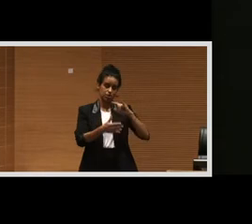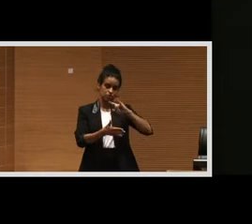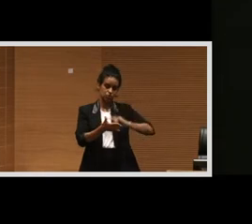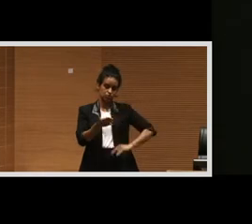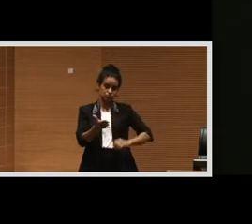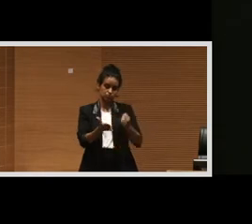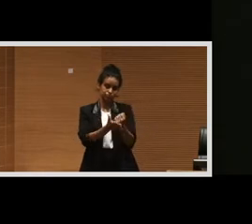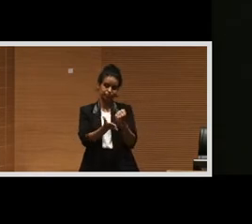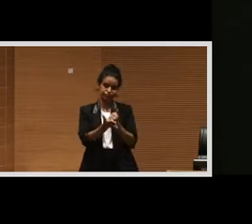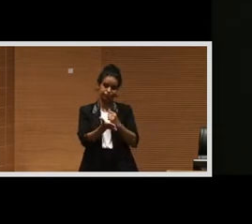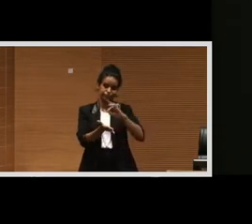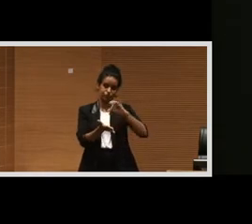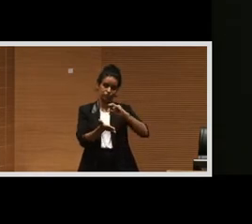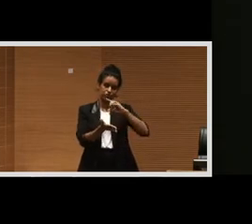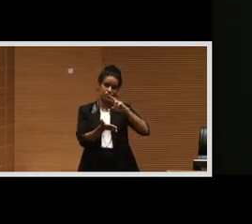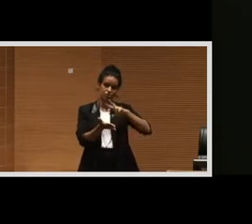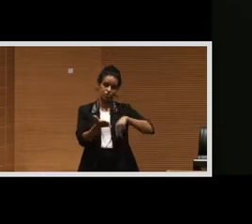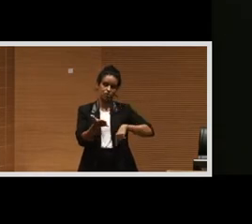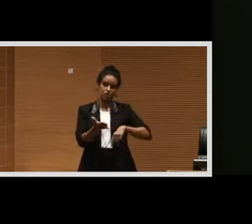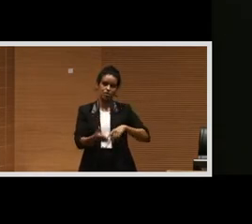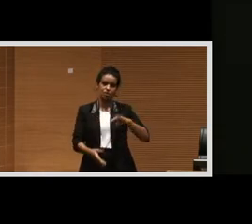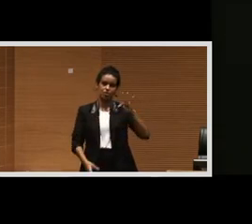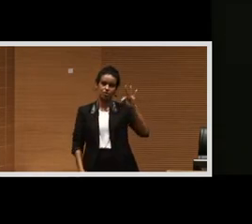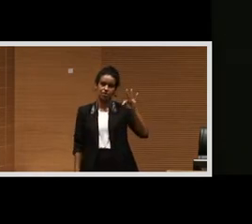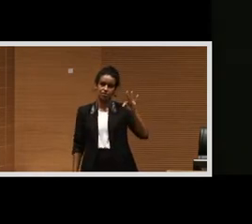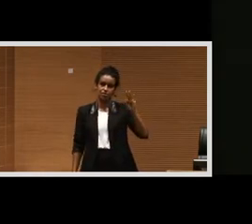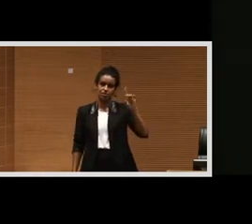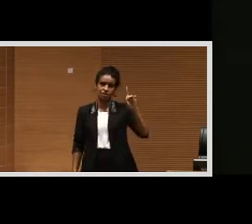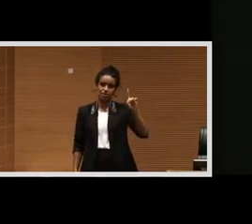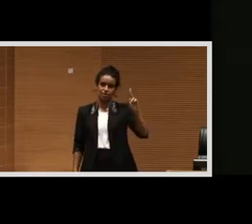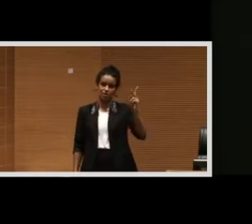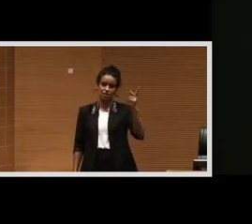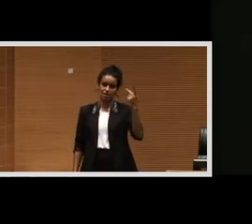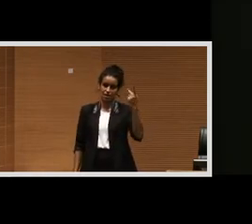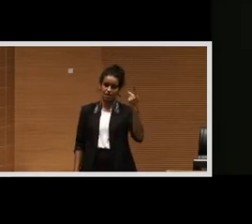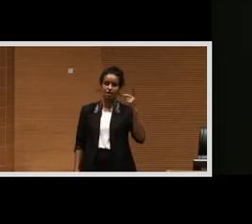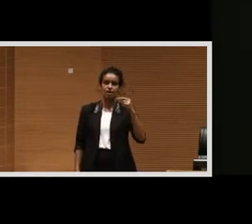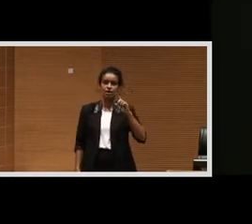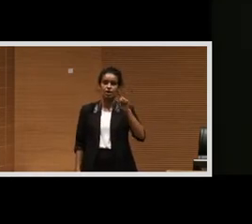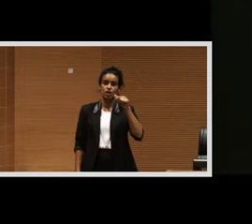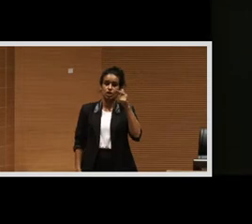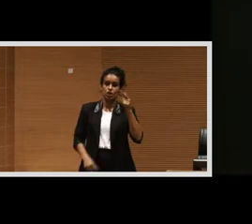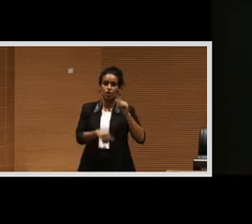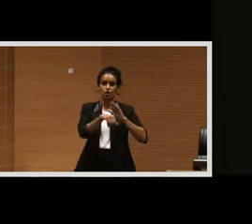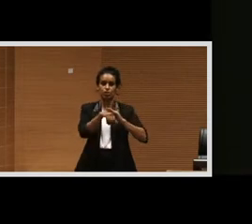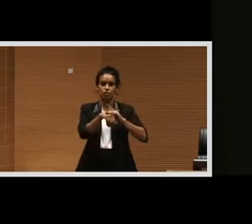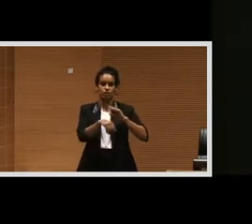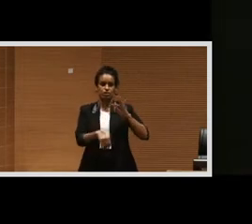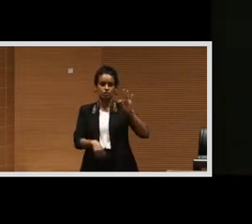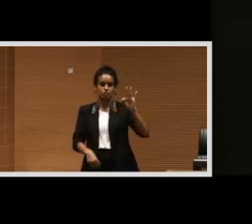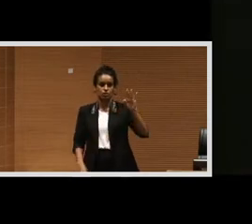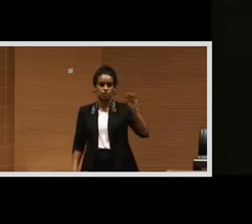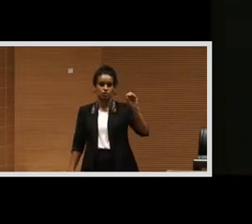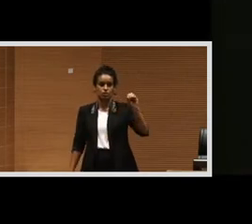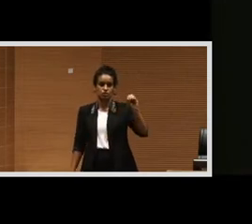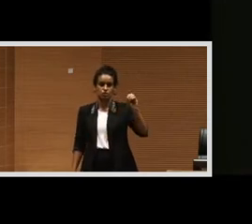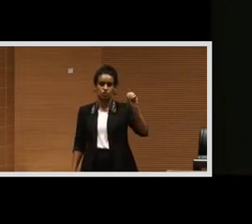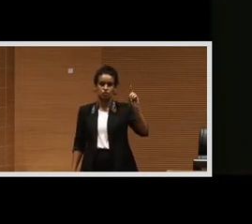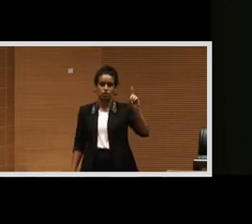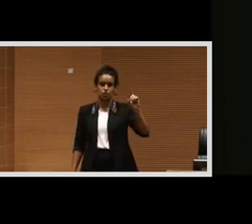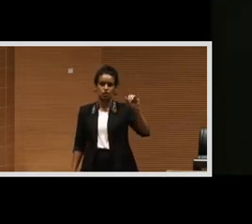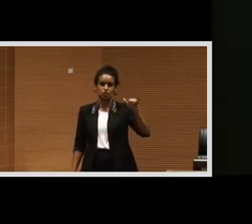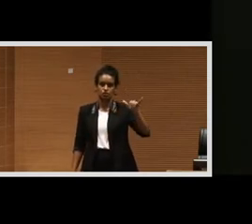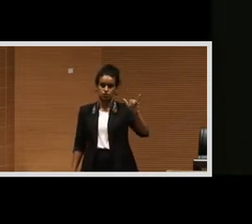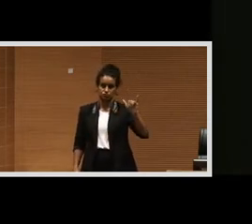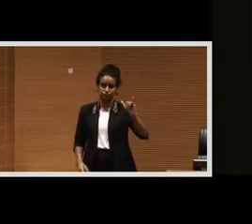TDAH e TOD, transtorno opositor desafiante, e prescreveu metilfenidato e